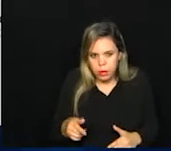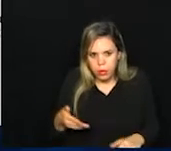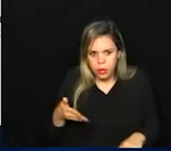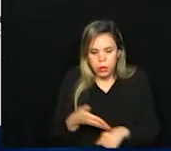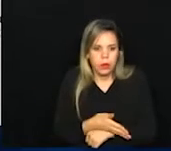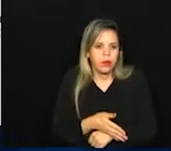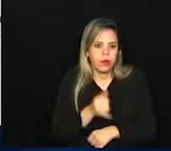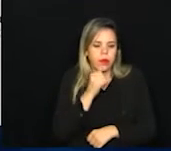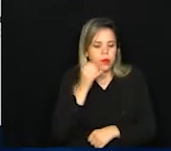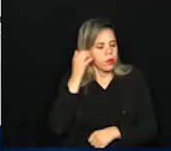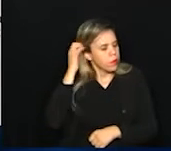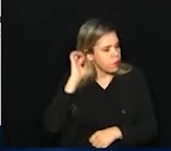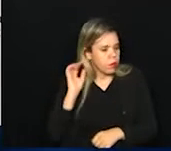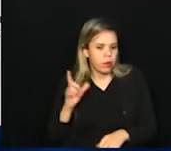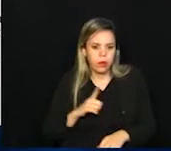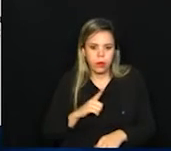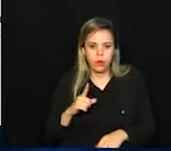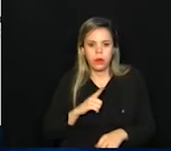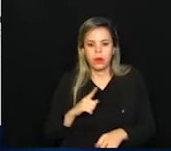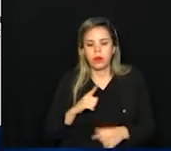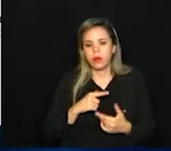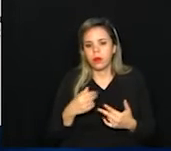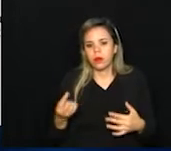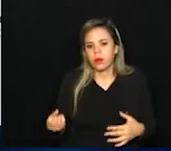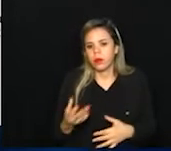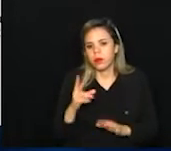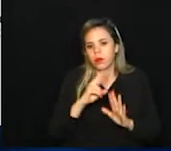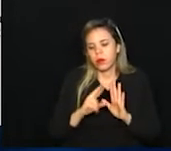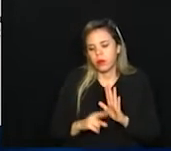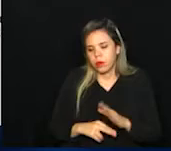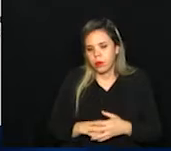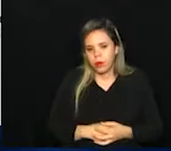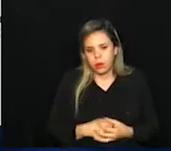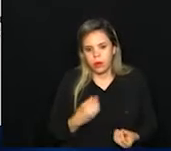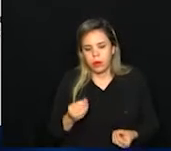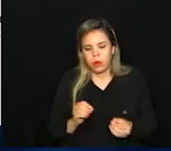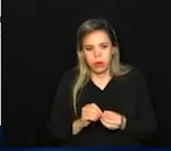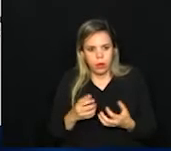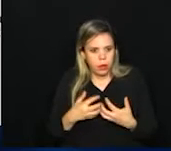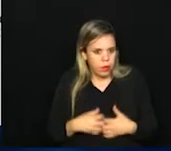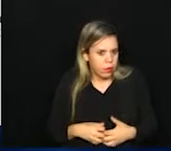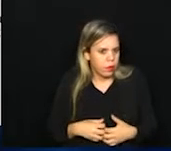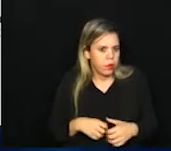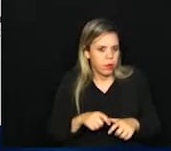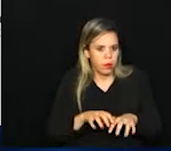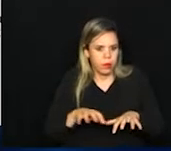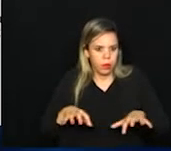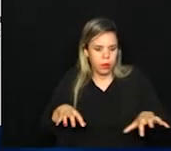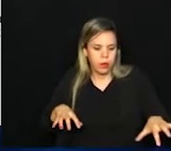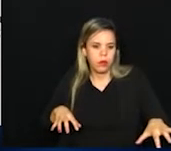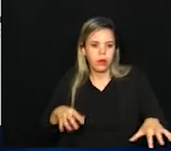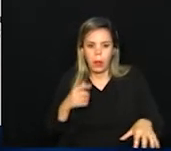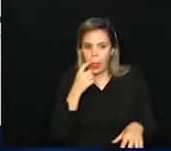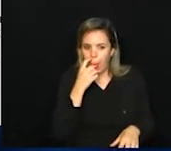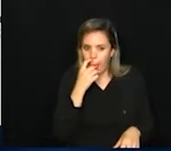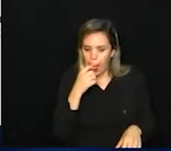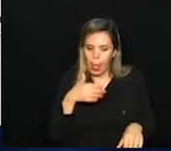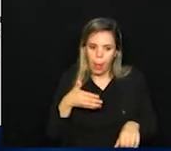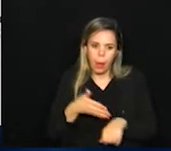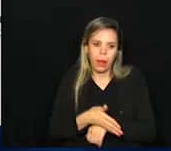visita. A gente tem aqui, entre as novas normas, como deve ser com espaços específicos para as